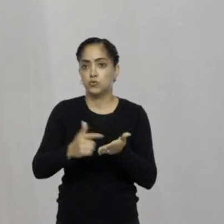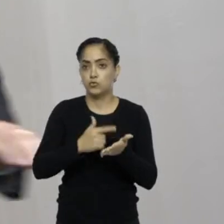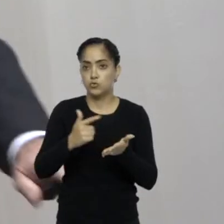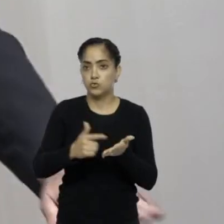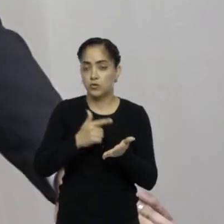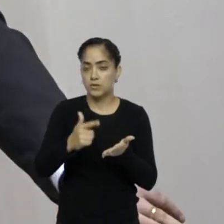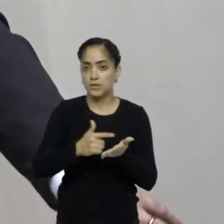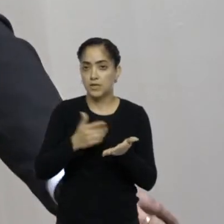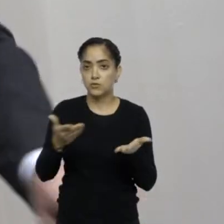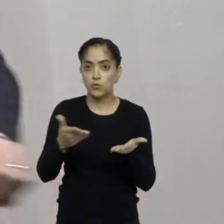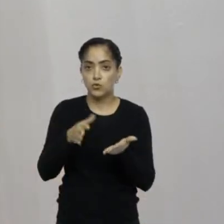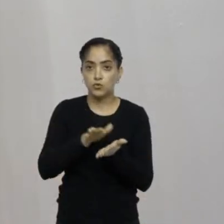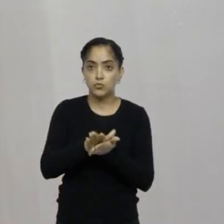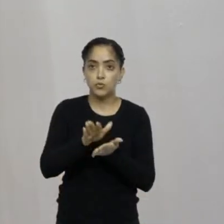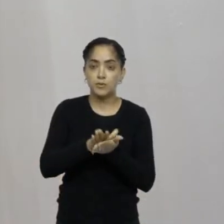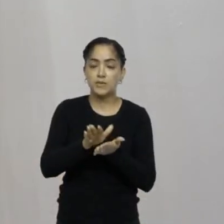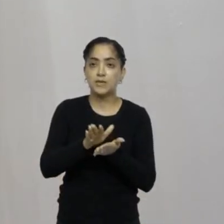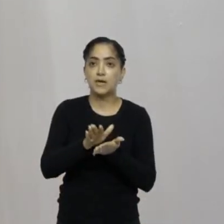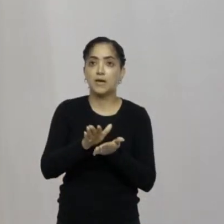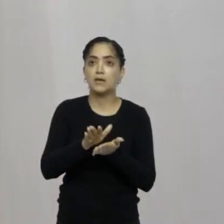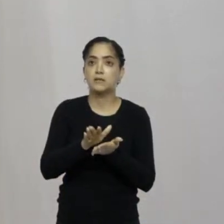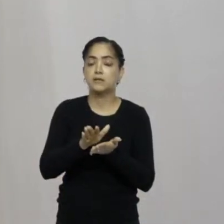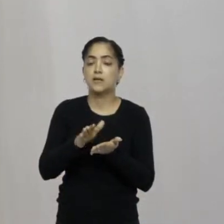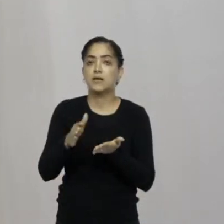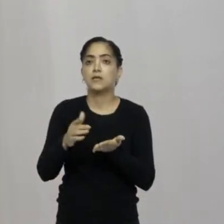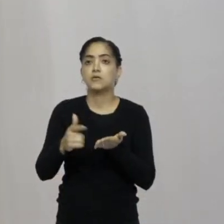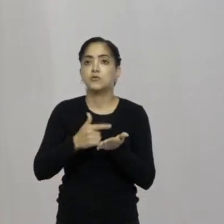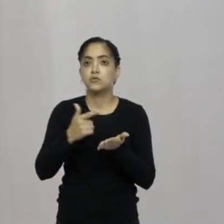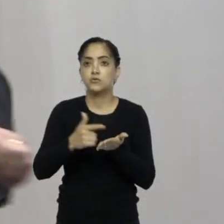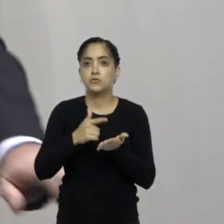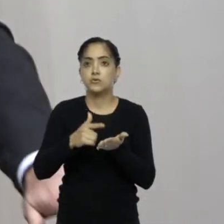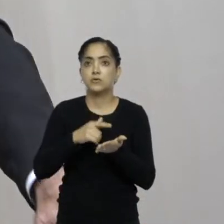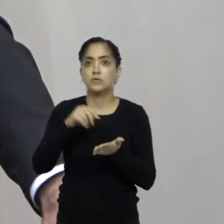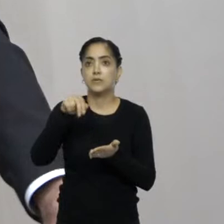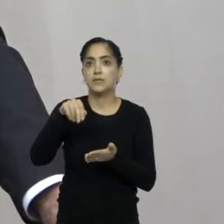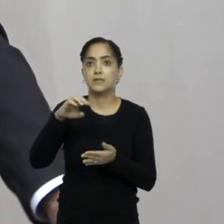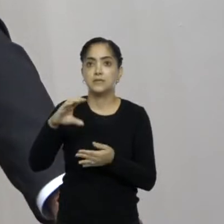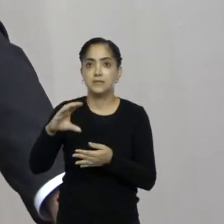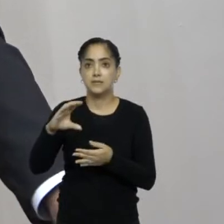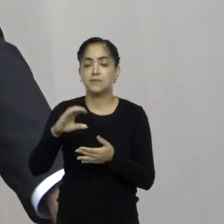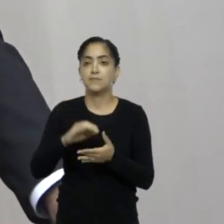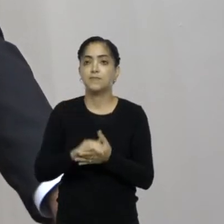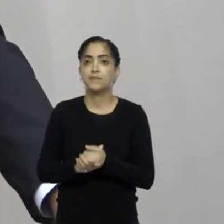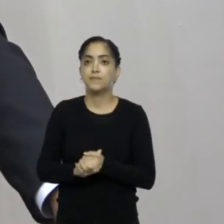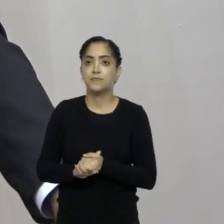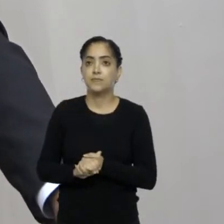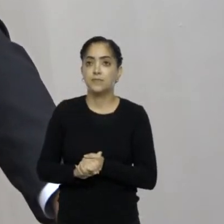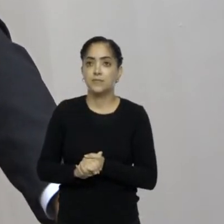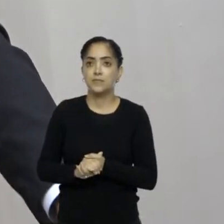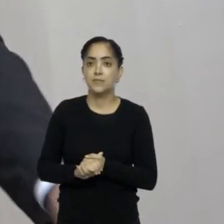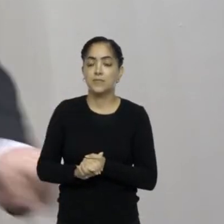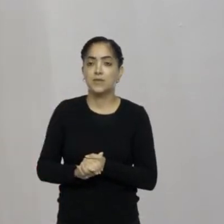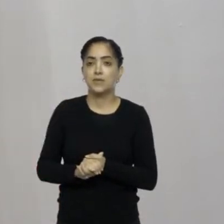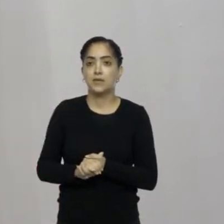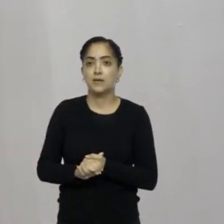publicada hoje no jornal Notícias do Dia, deputado Milton